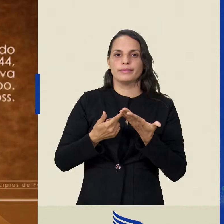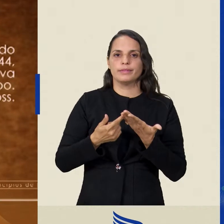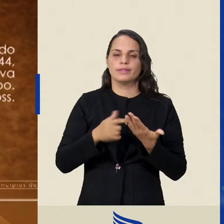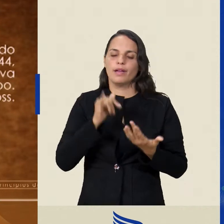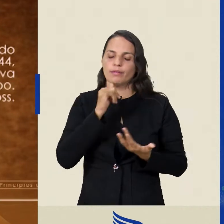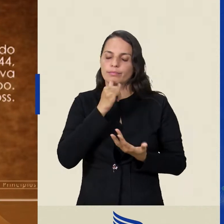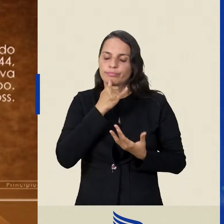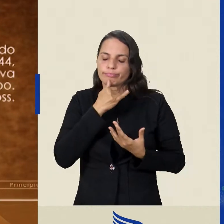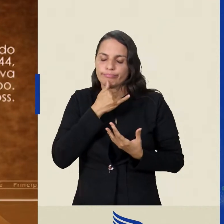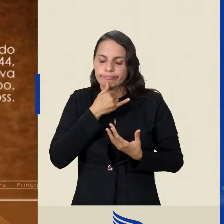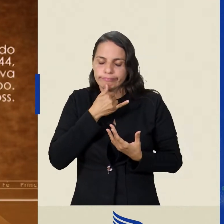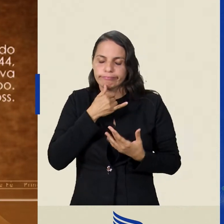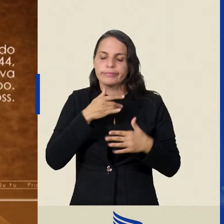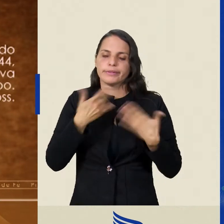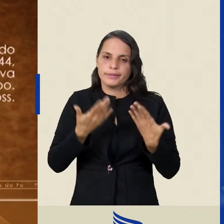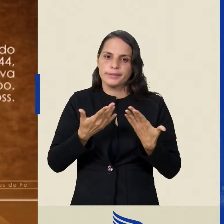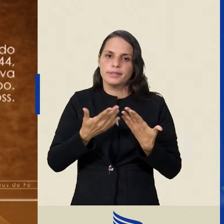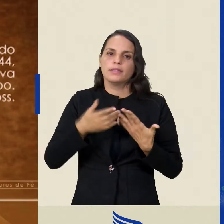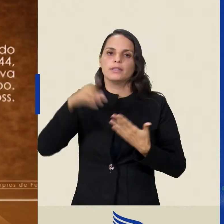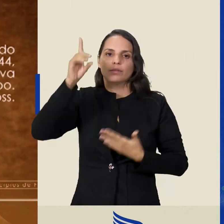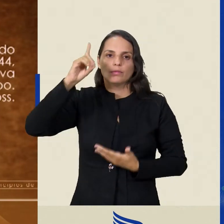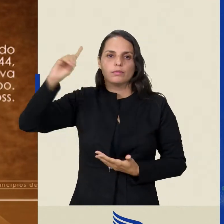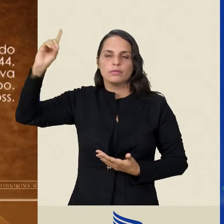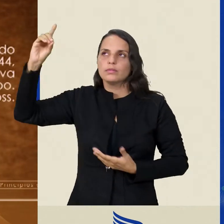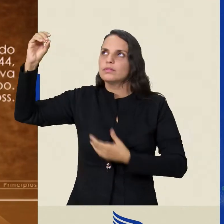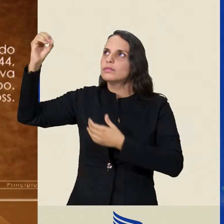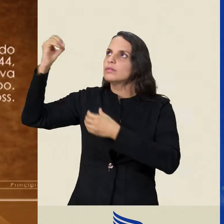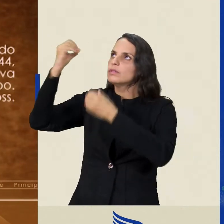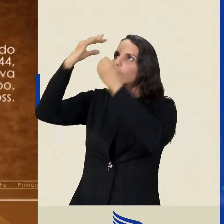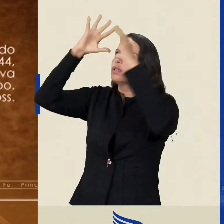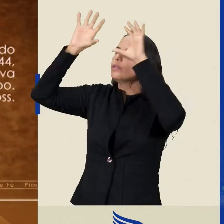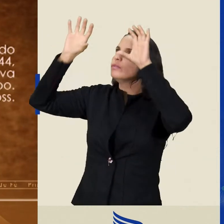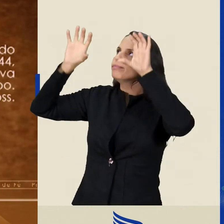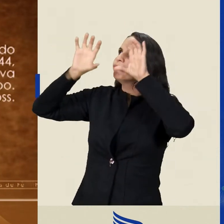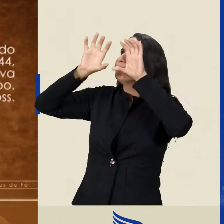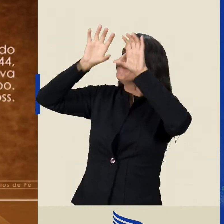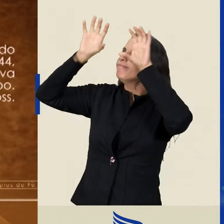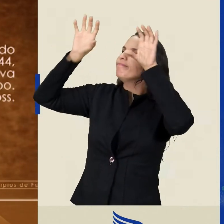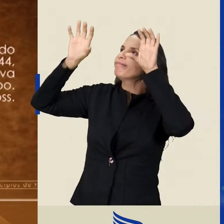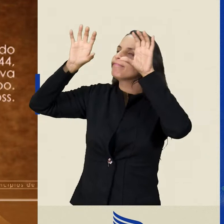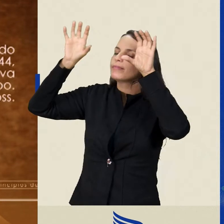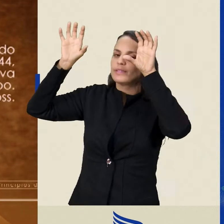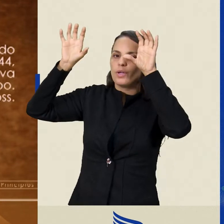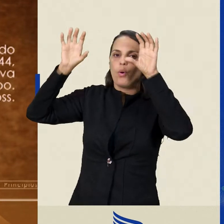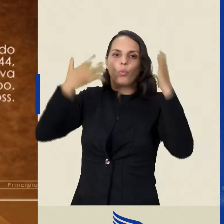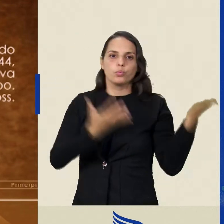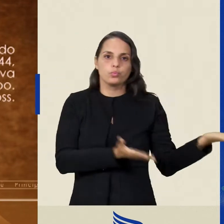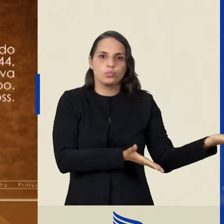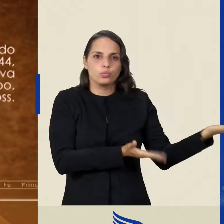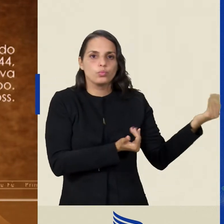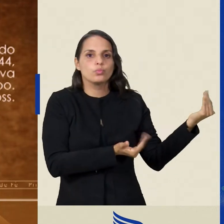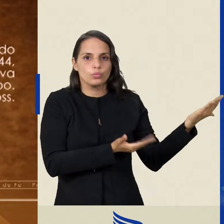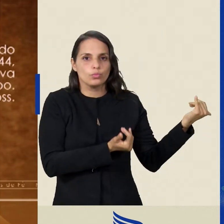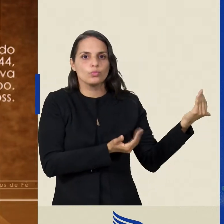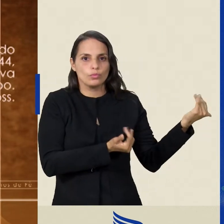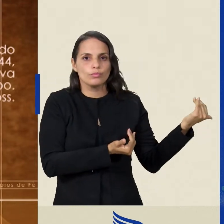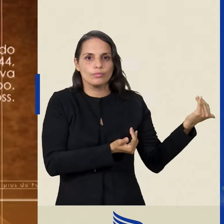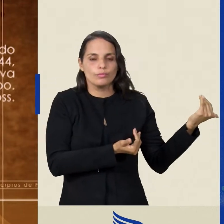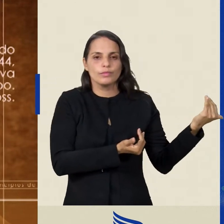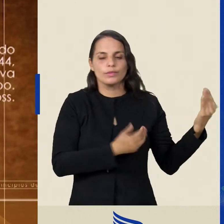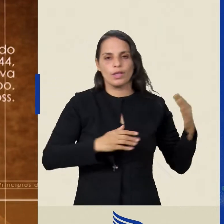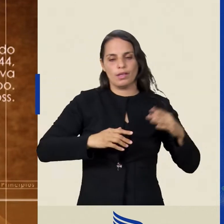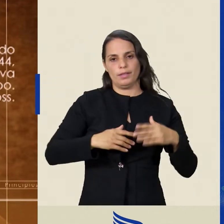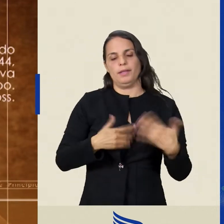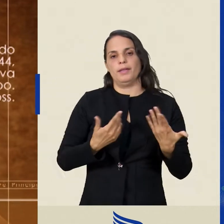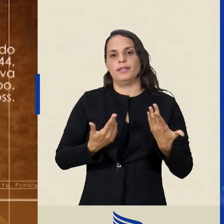1844, Deus deu uma visão a um jovem que estava ligado ao movimento naquele tempo. Seu